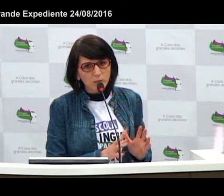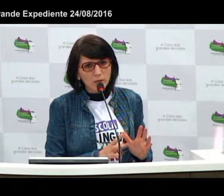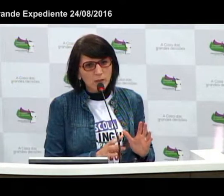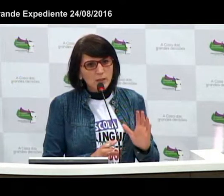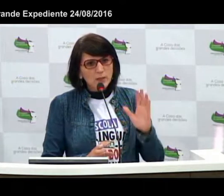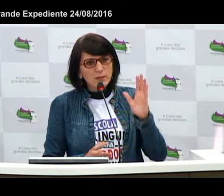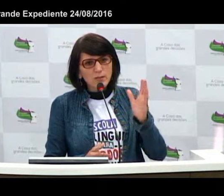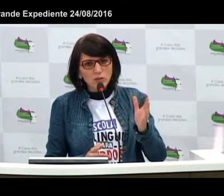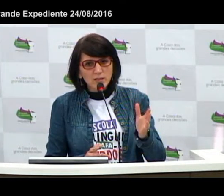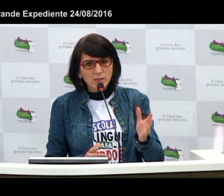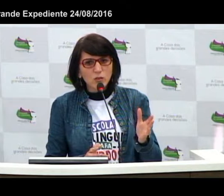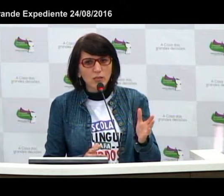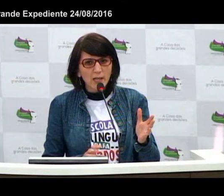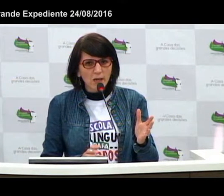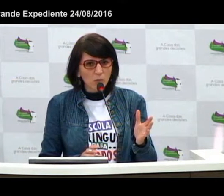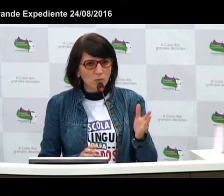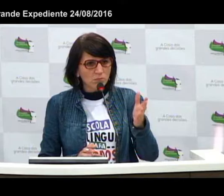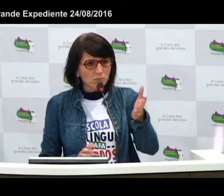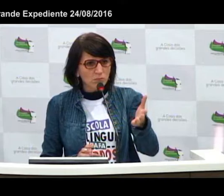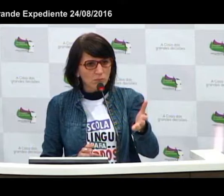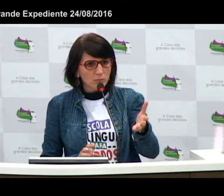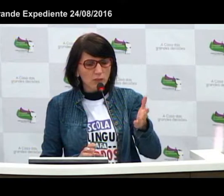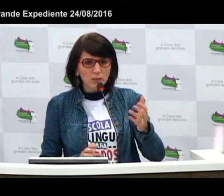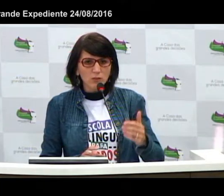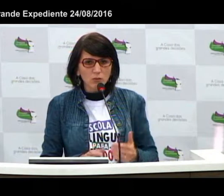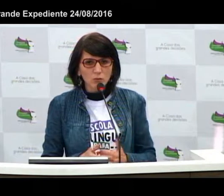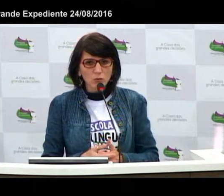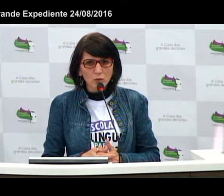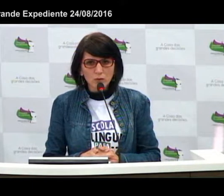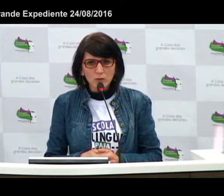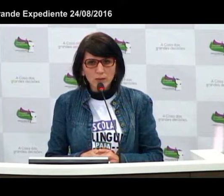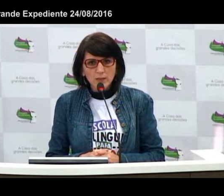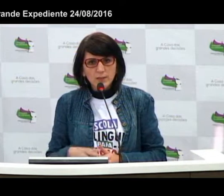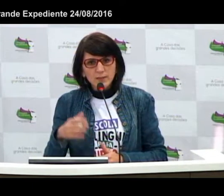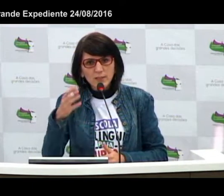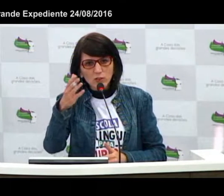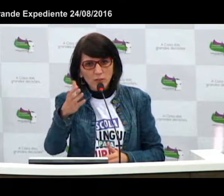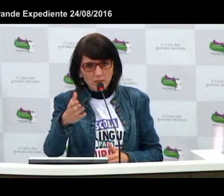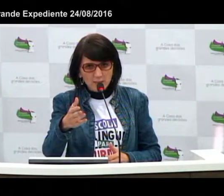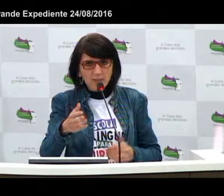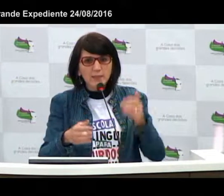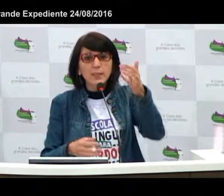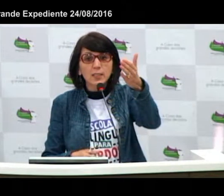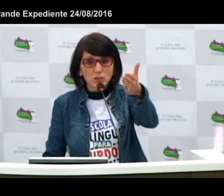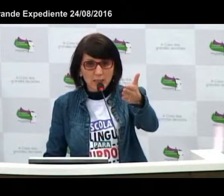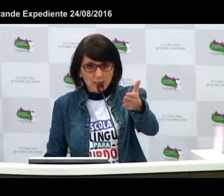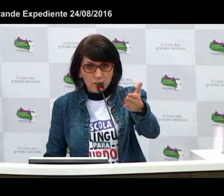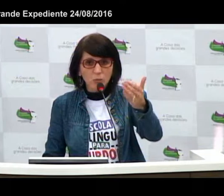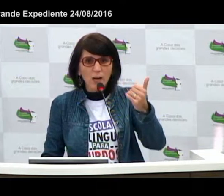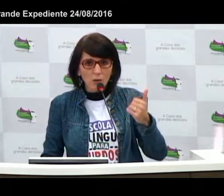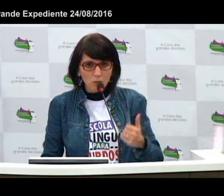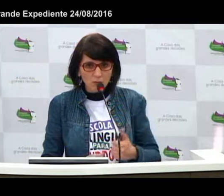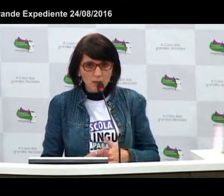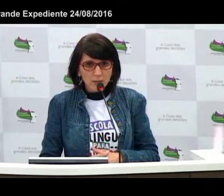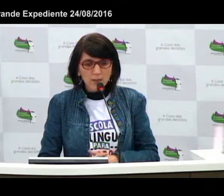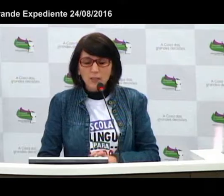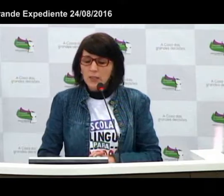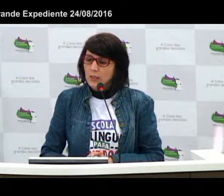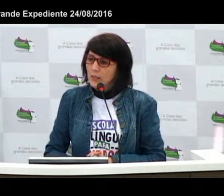limitação, seja sensorial, que é o caso dos surdos, seja física, seja